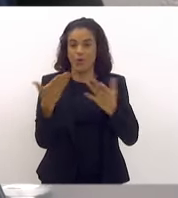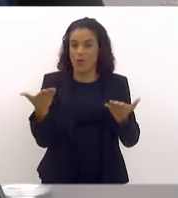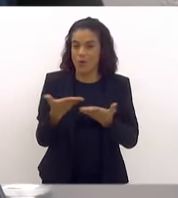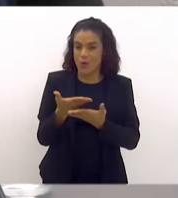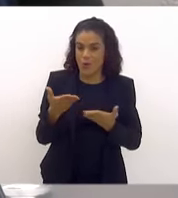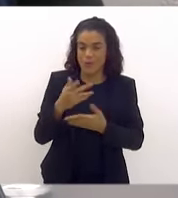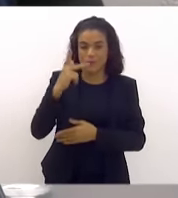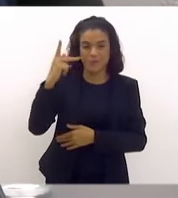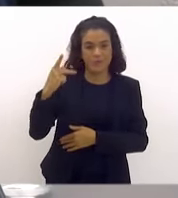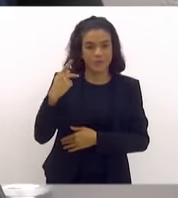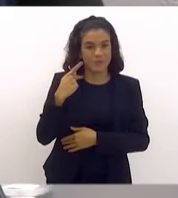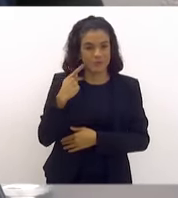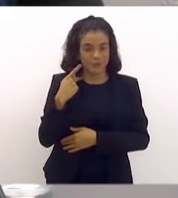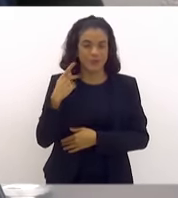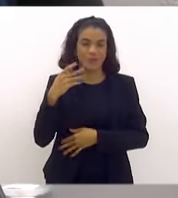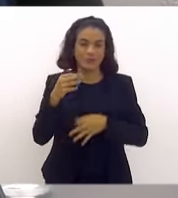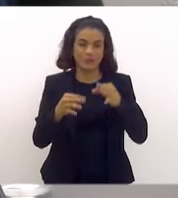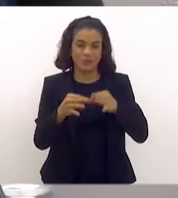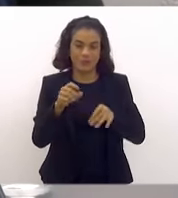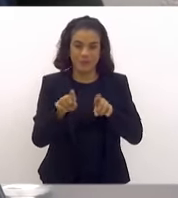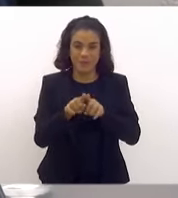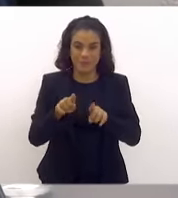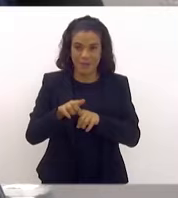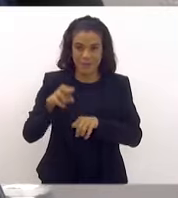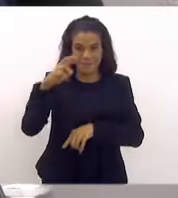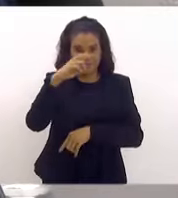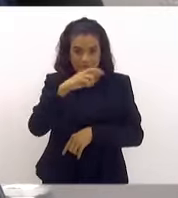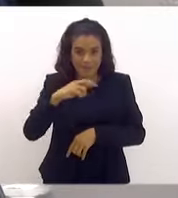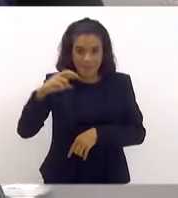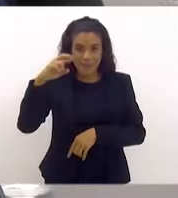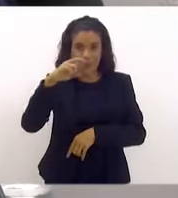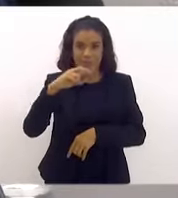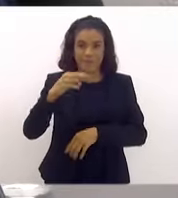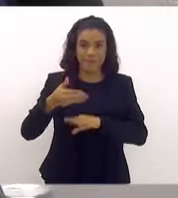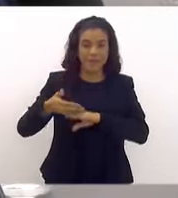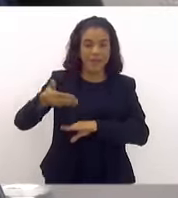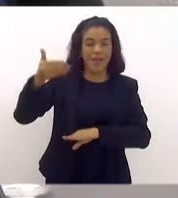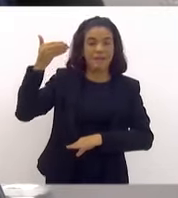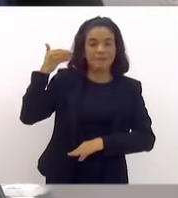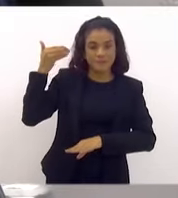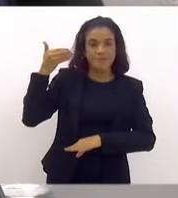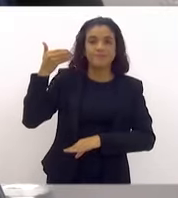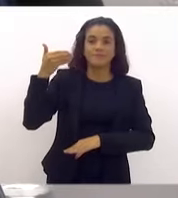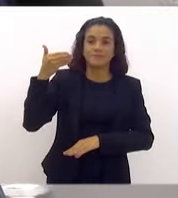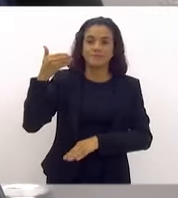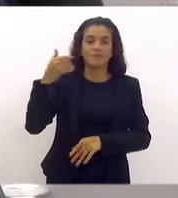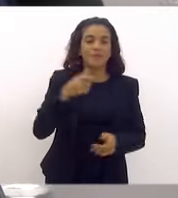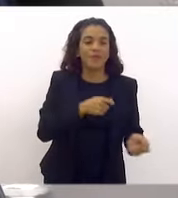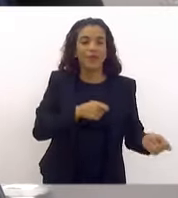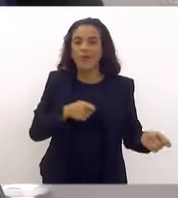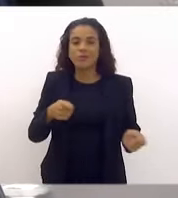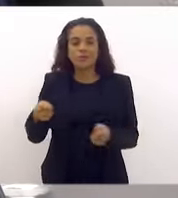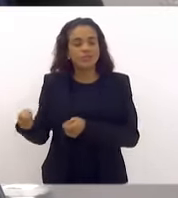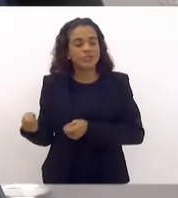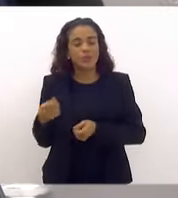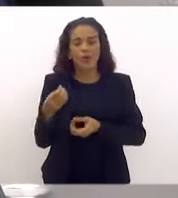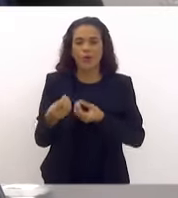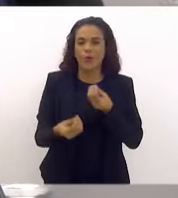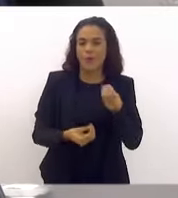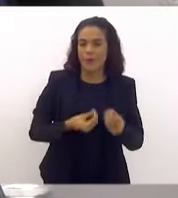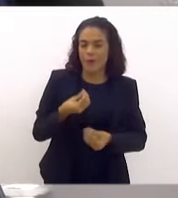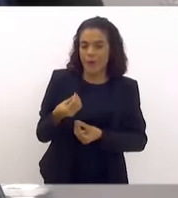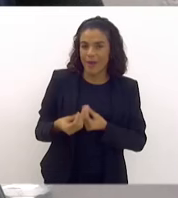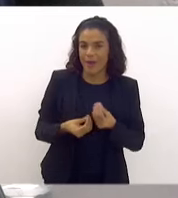justiça investigação penal e mudou a regra né antigamente normalmente ordinariamente se aquele